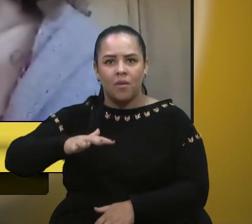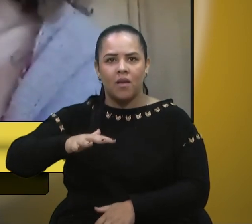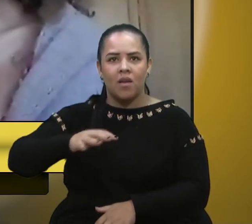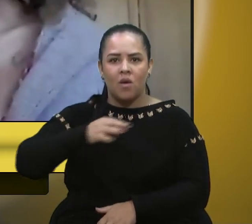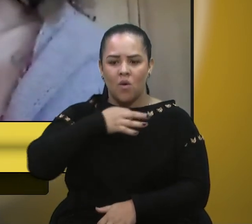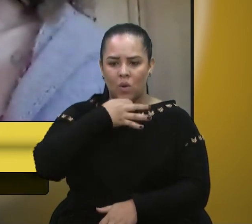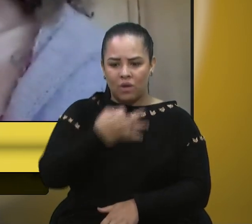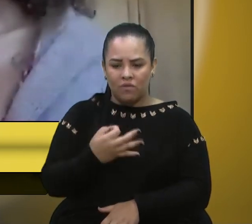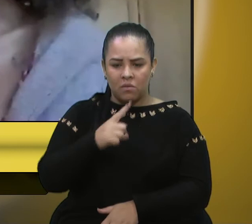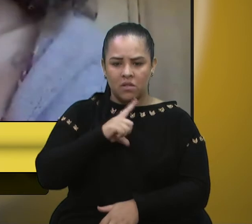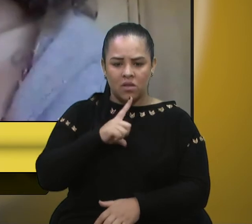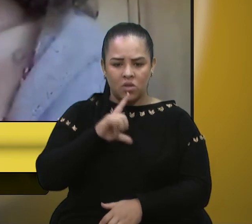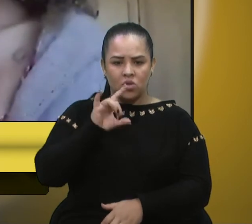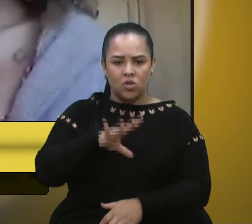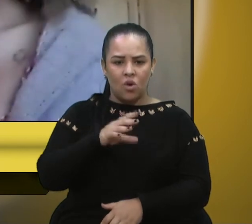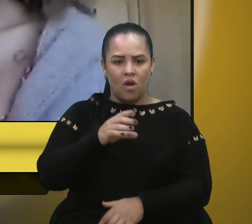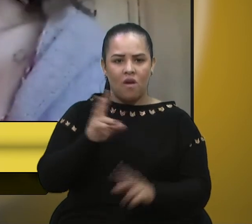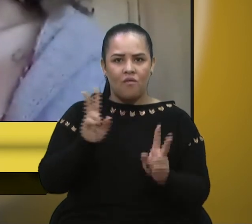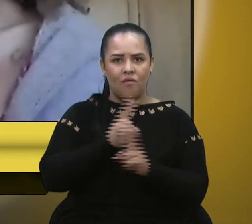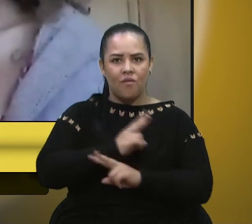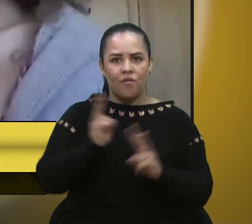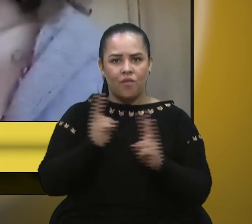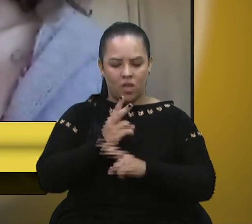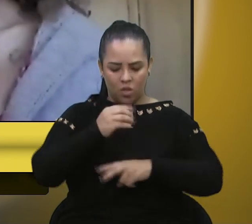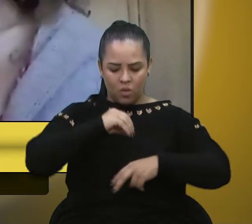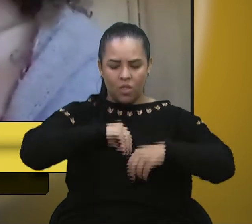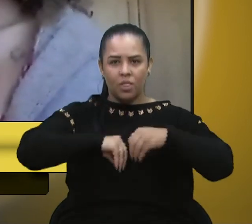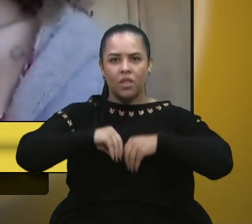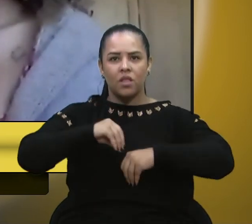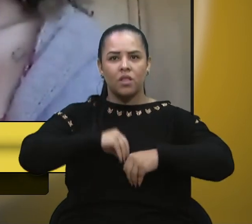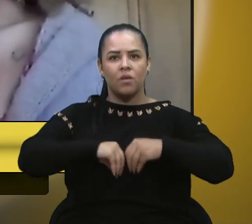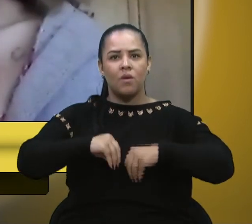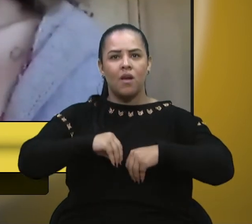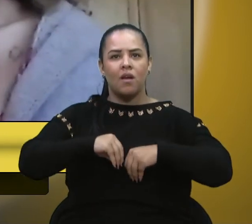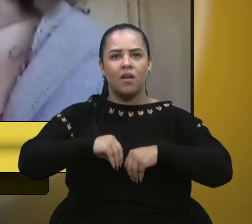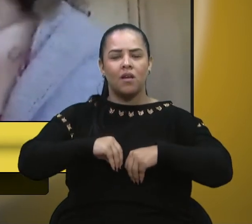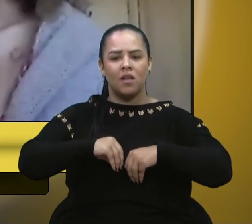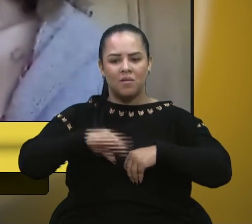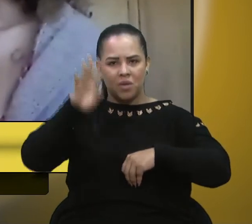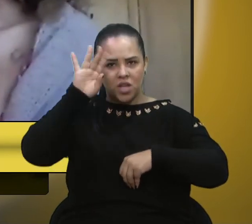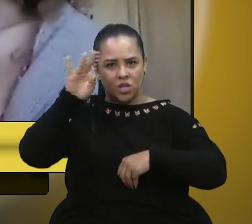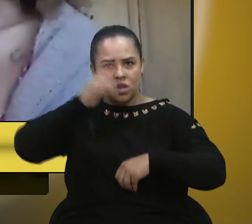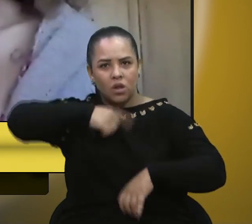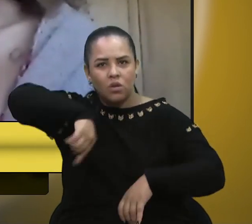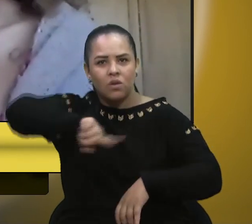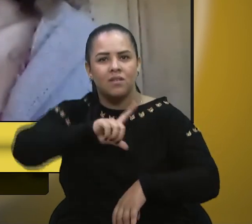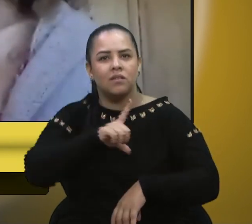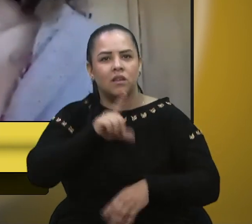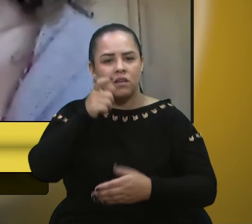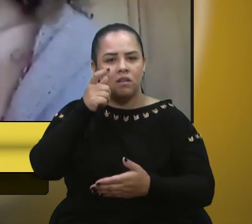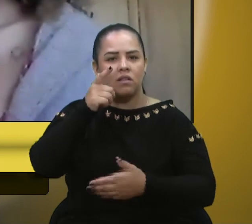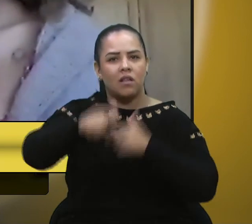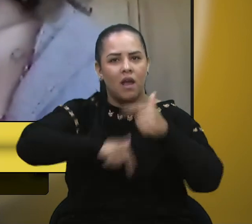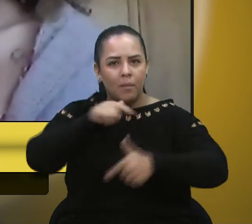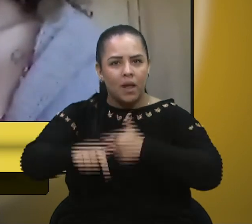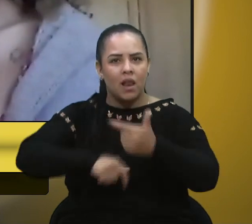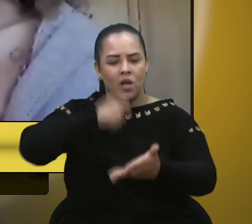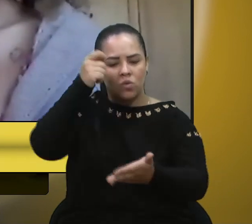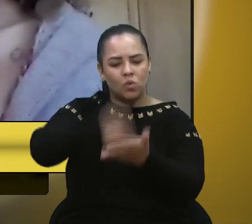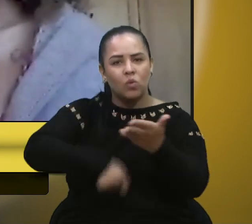ar dentro do estômago. Imagina nós aqui, tendo que trabalhar, tendo que continuar batalhando, tendo